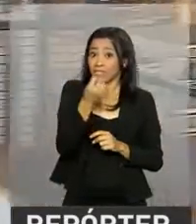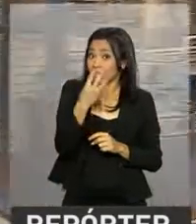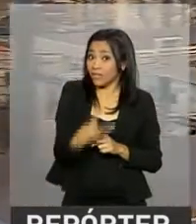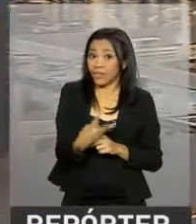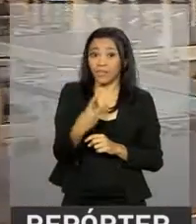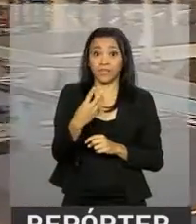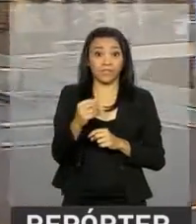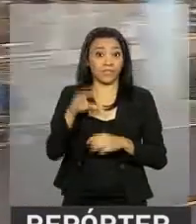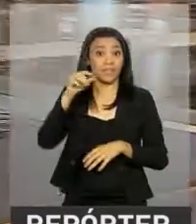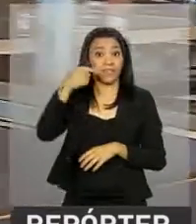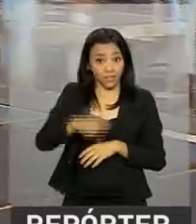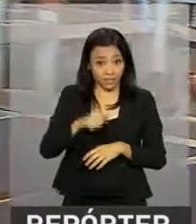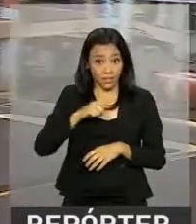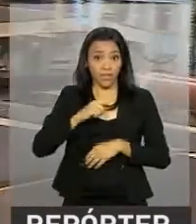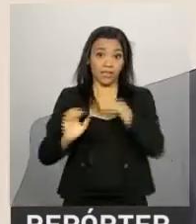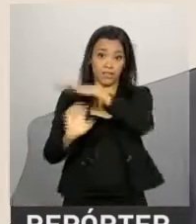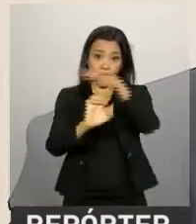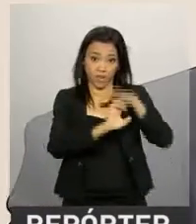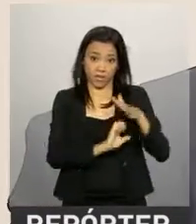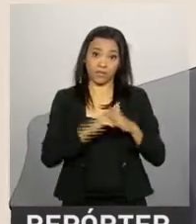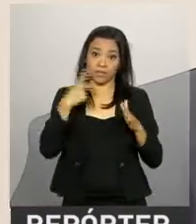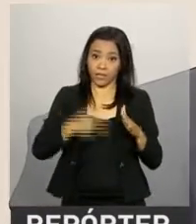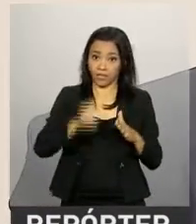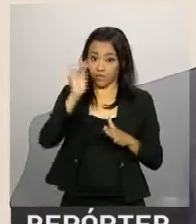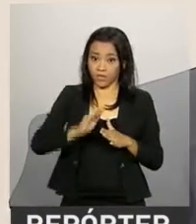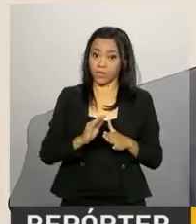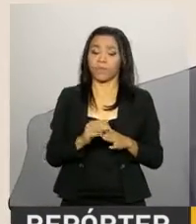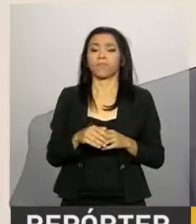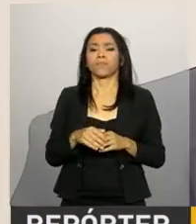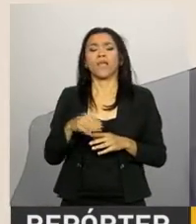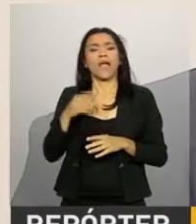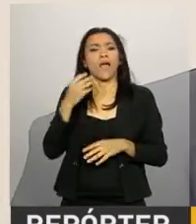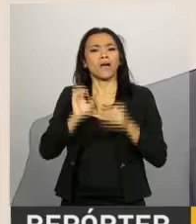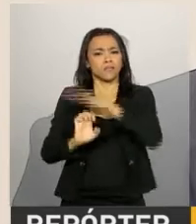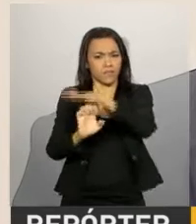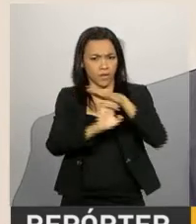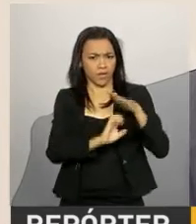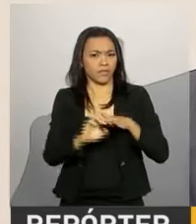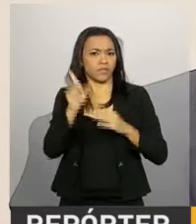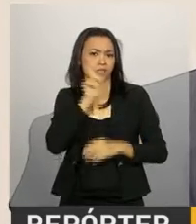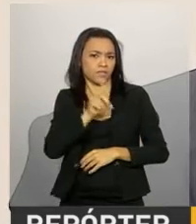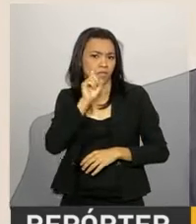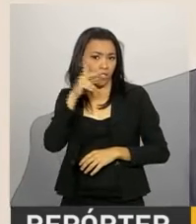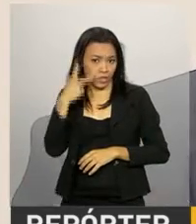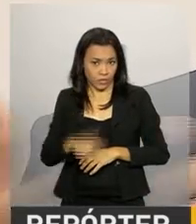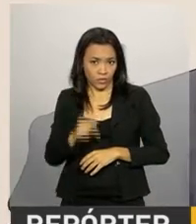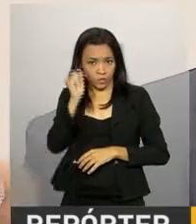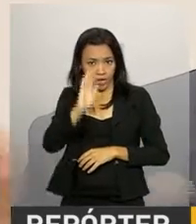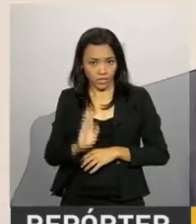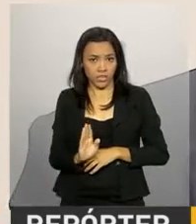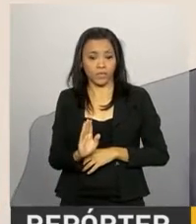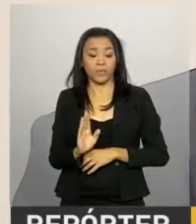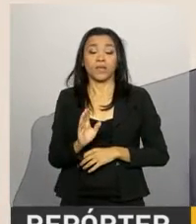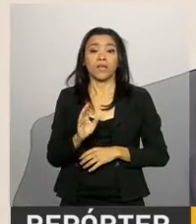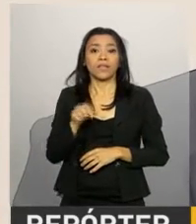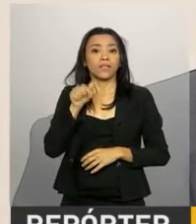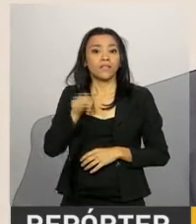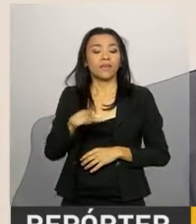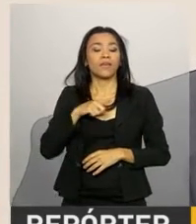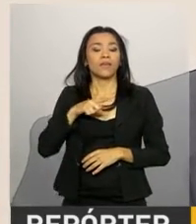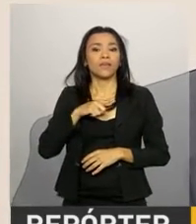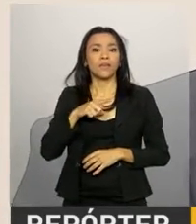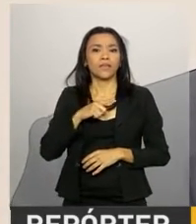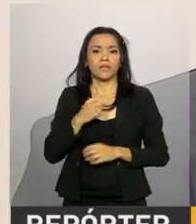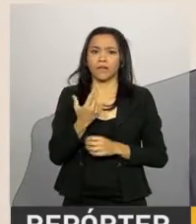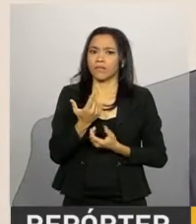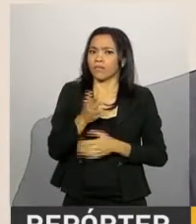multinacionais brasileiras as empresas americanas aqui no brasil ela tem uma antiguidade muito maior há